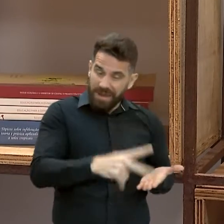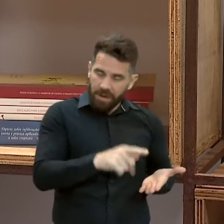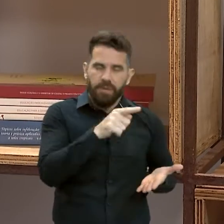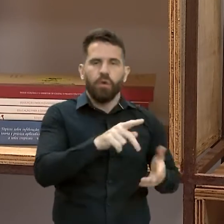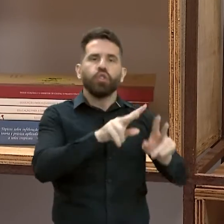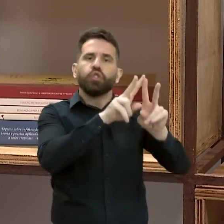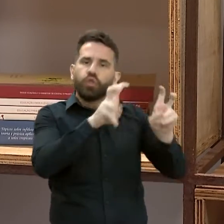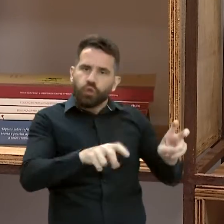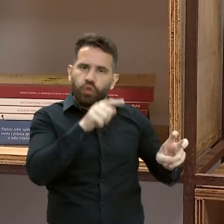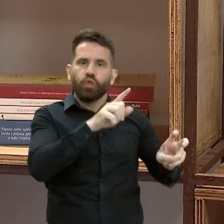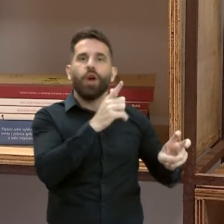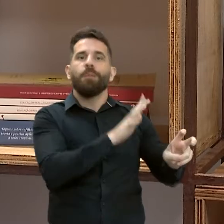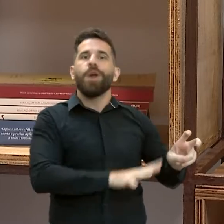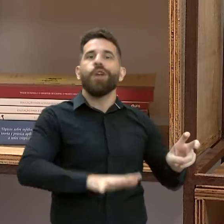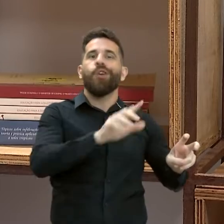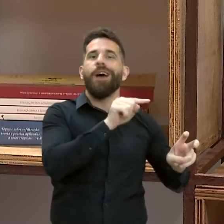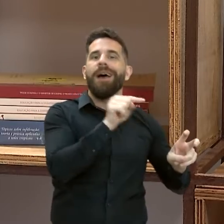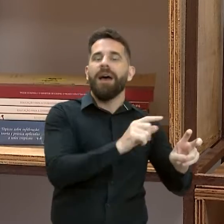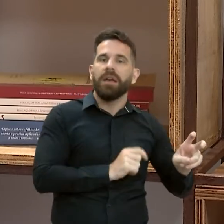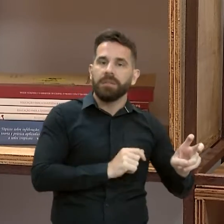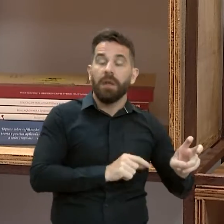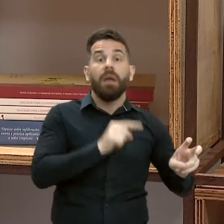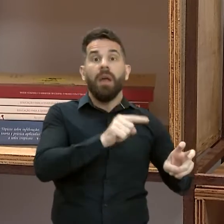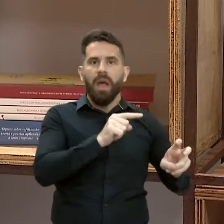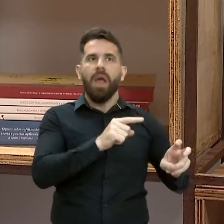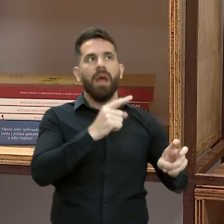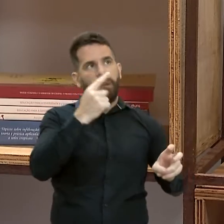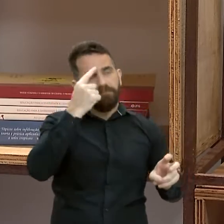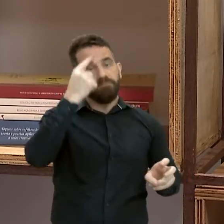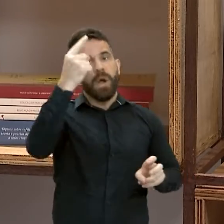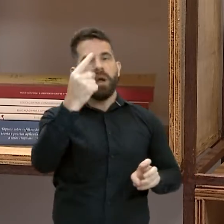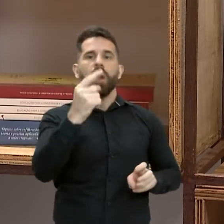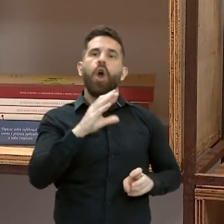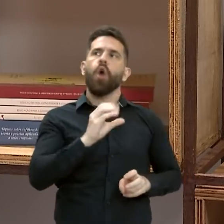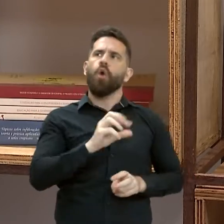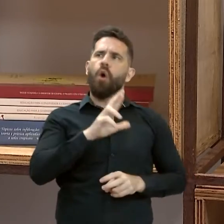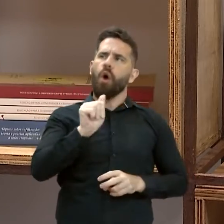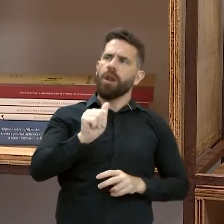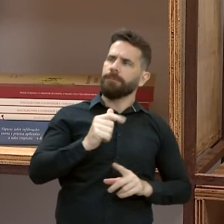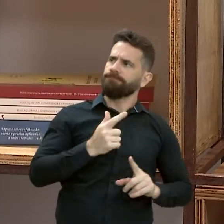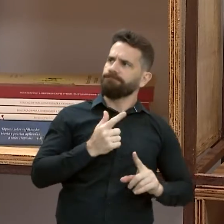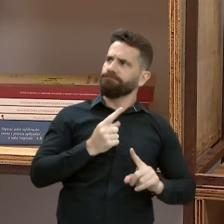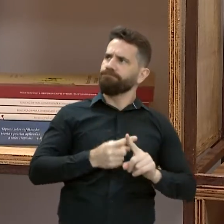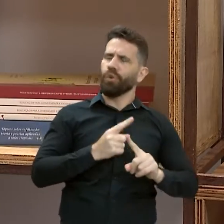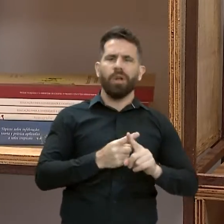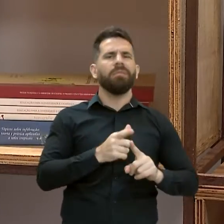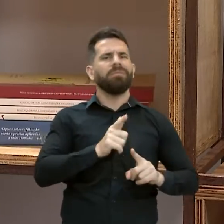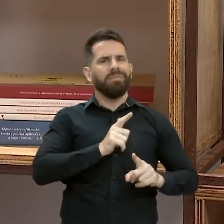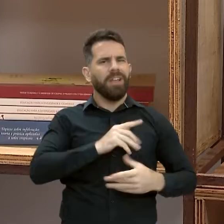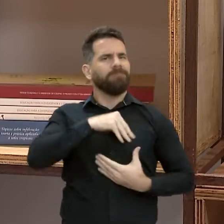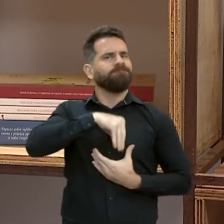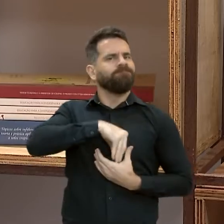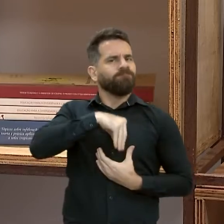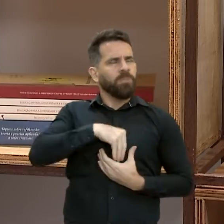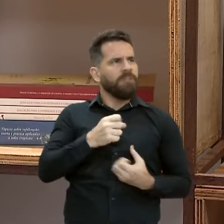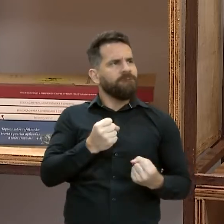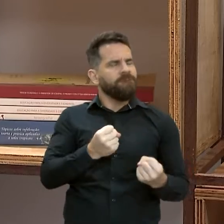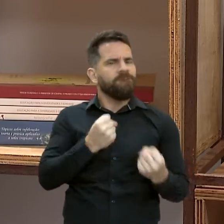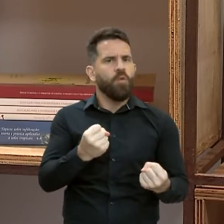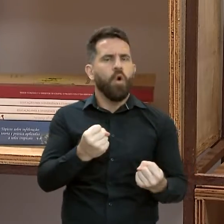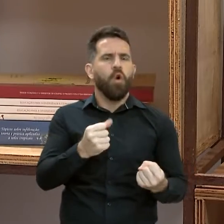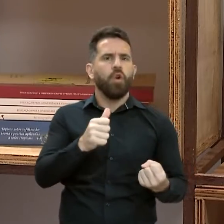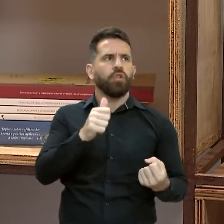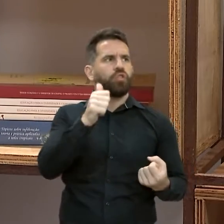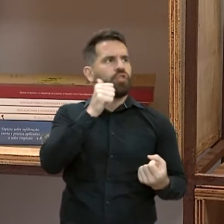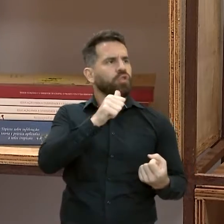esse pseudônimo porque ela quer essa identidade literária, essa identidade de mulher forte, de mulher de seu tempo, de mulher